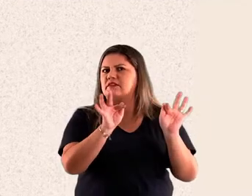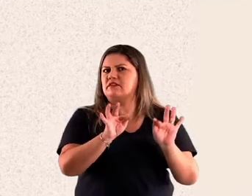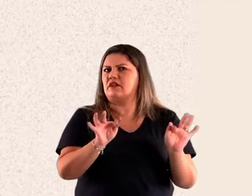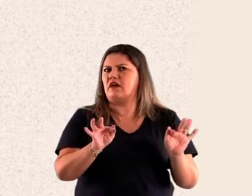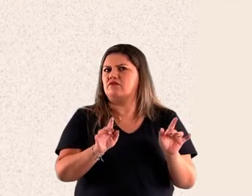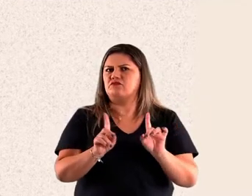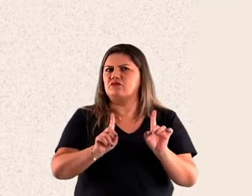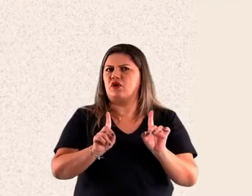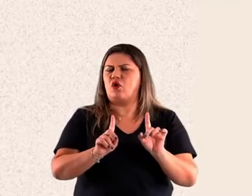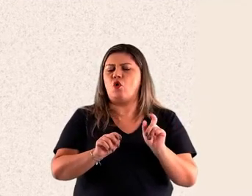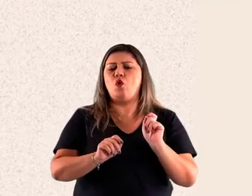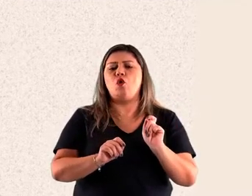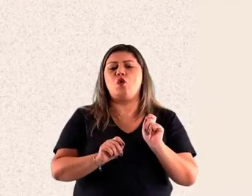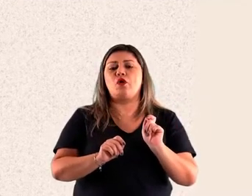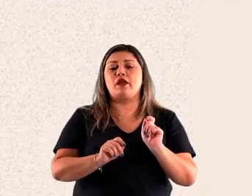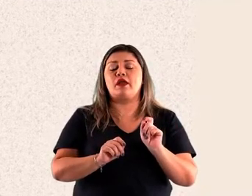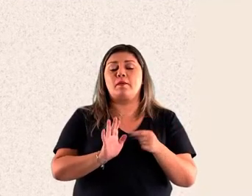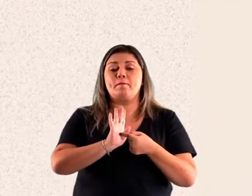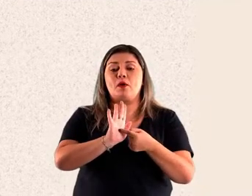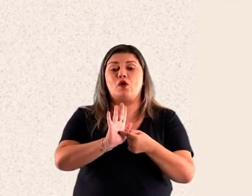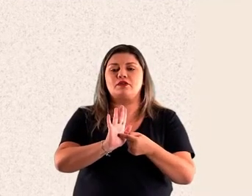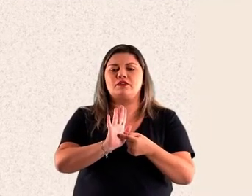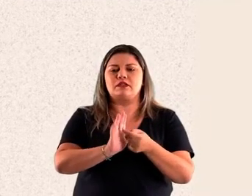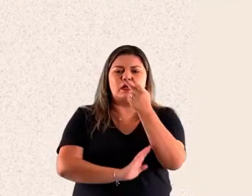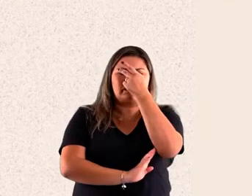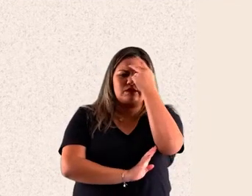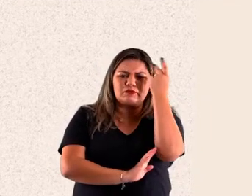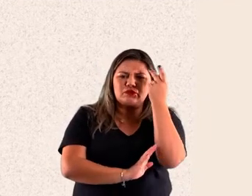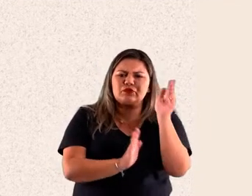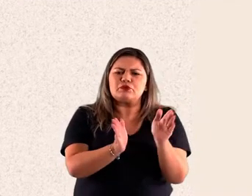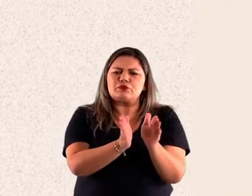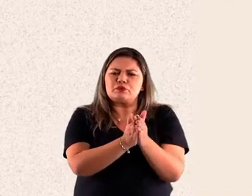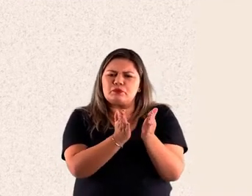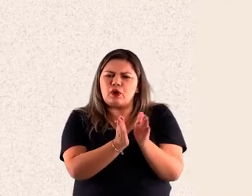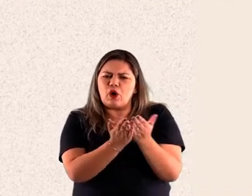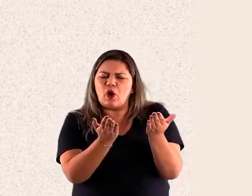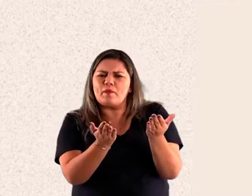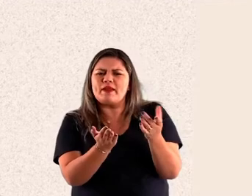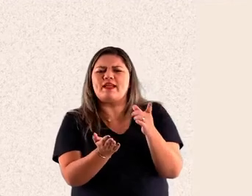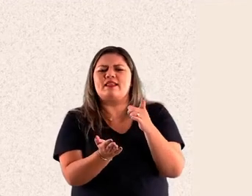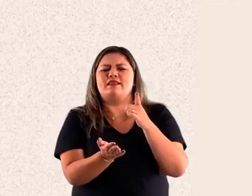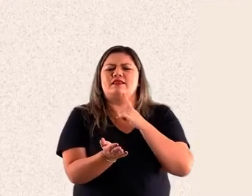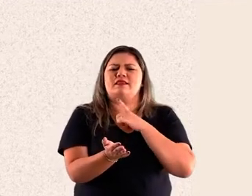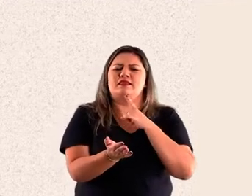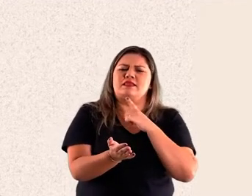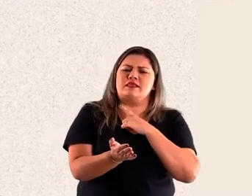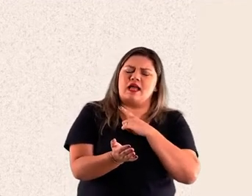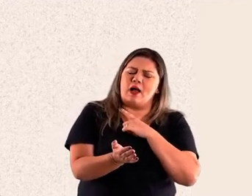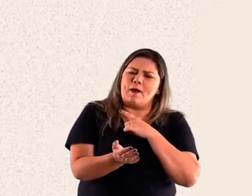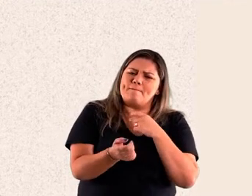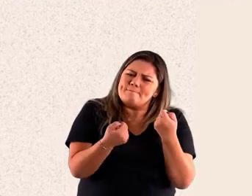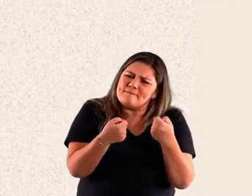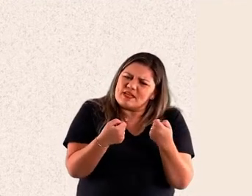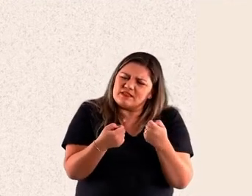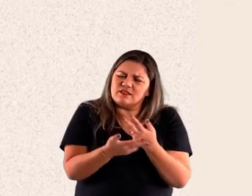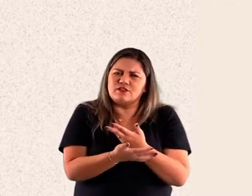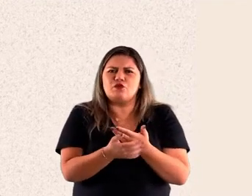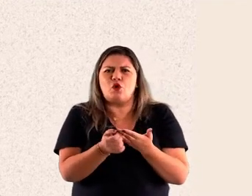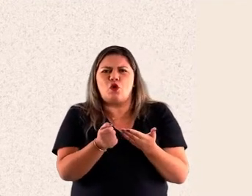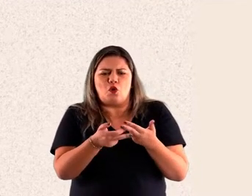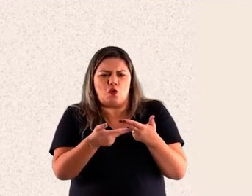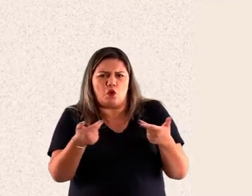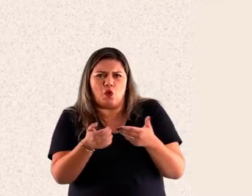que claro as pessoas muito pobres e que estão lá com deficiência na base da das necessidades básicas